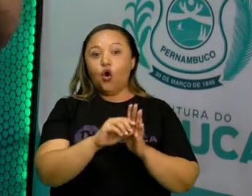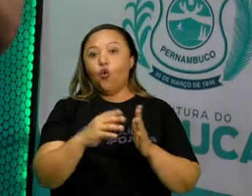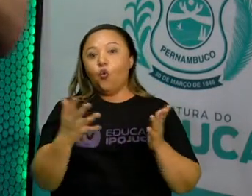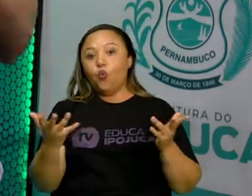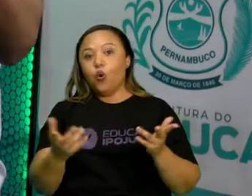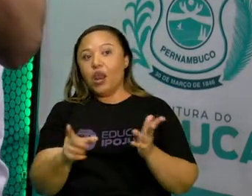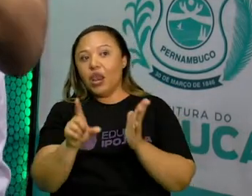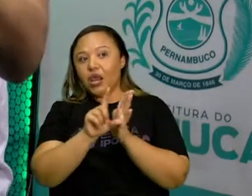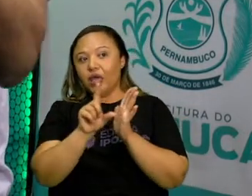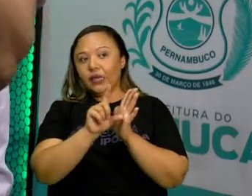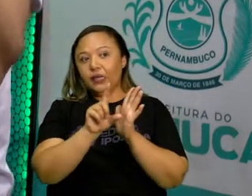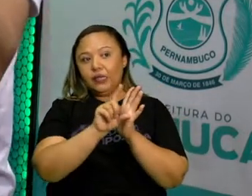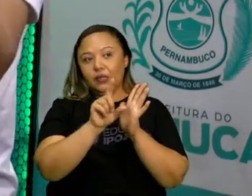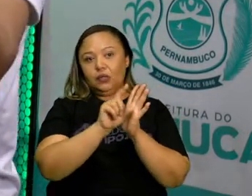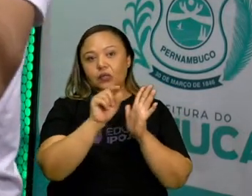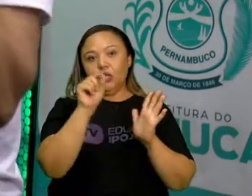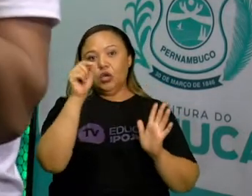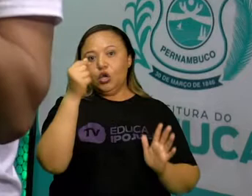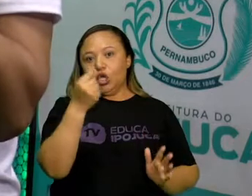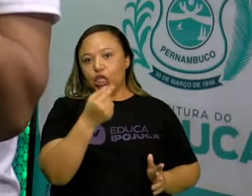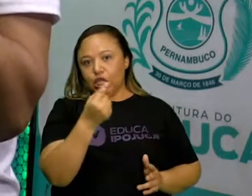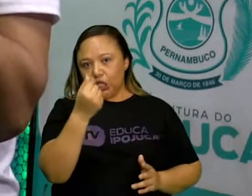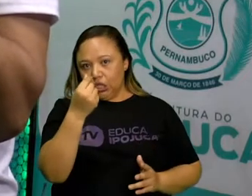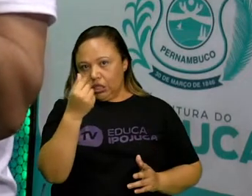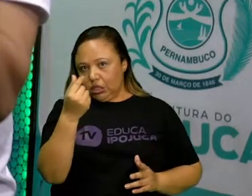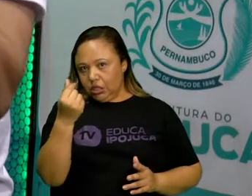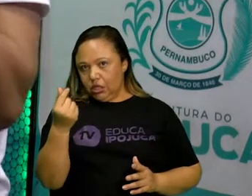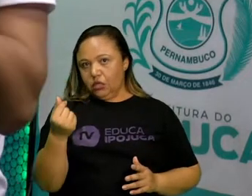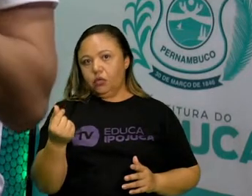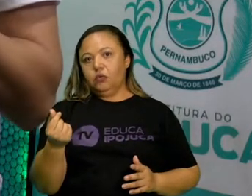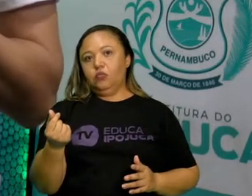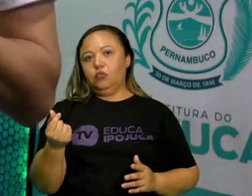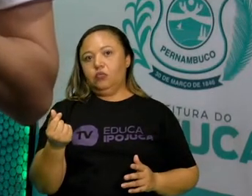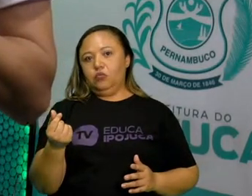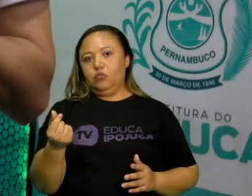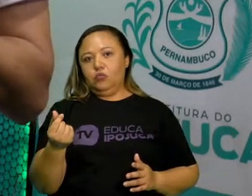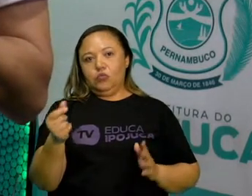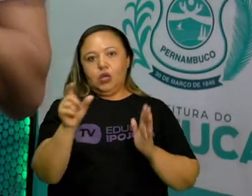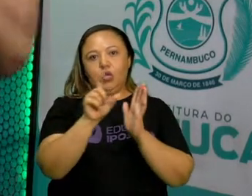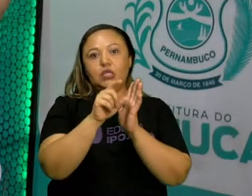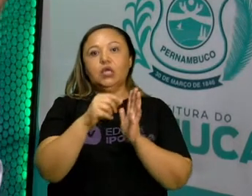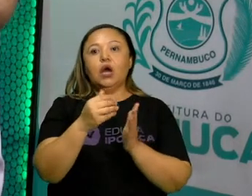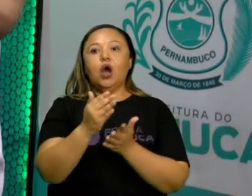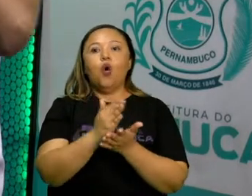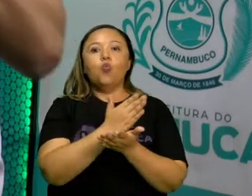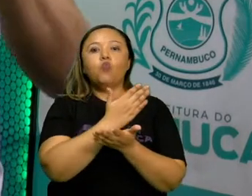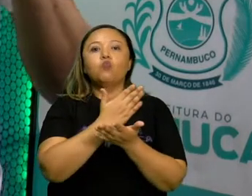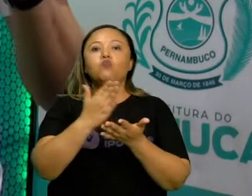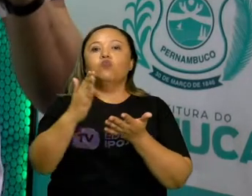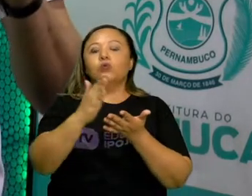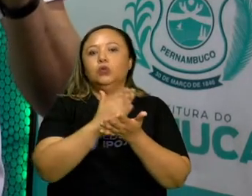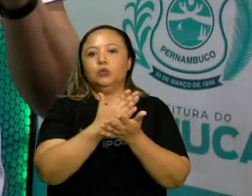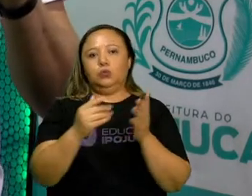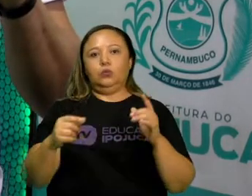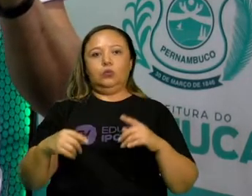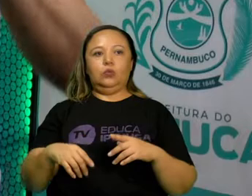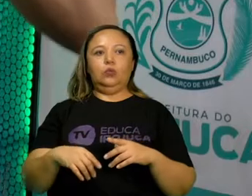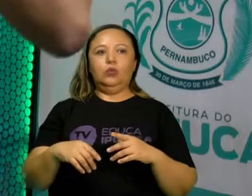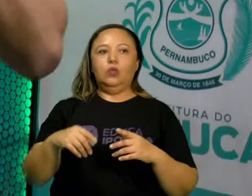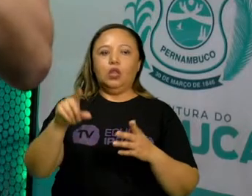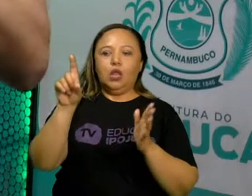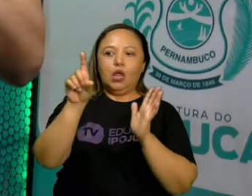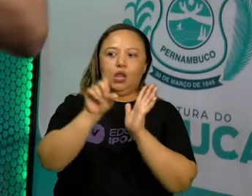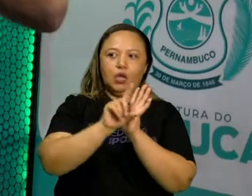a lei o ar e ela não dá um centavo para se realizar um projeto artístico ok que ela não dá um centavo